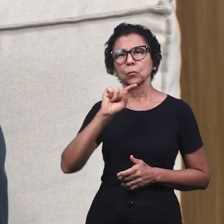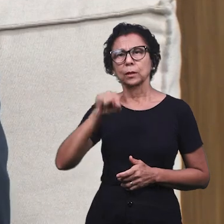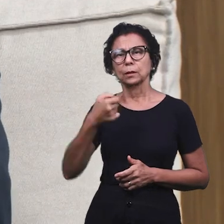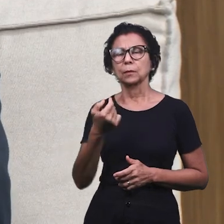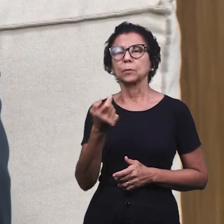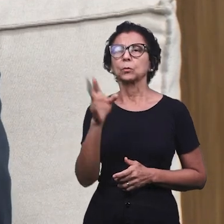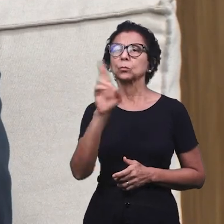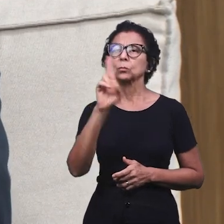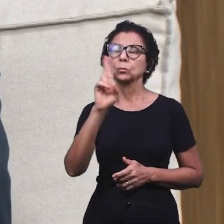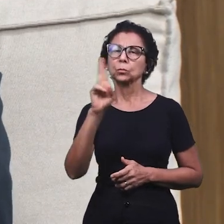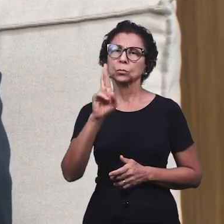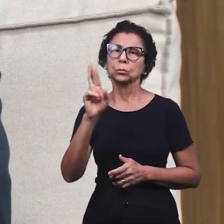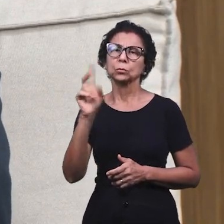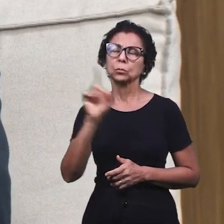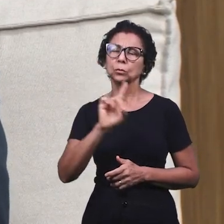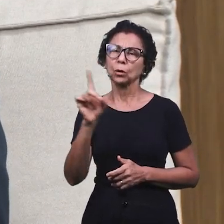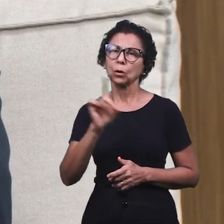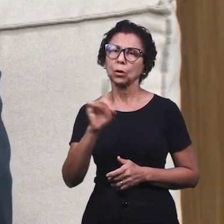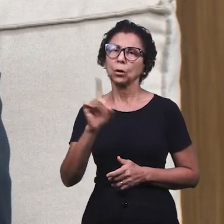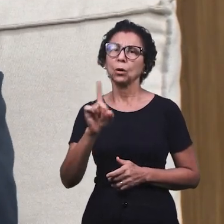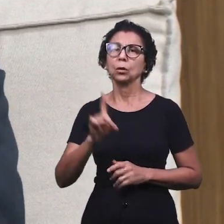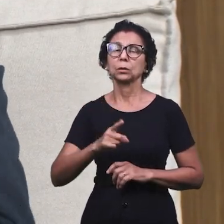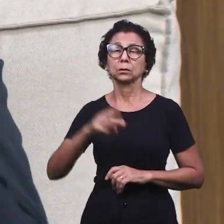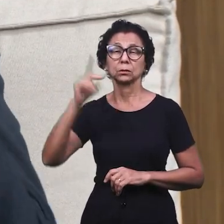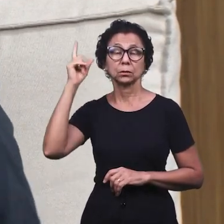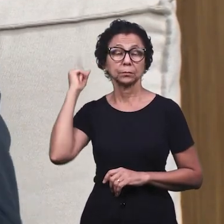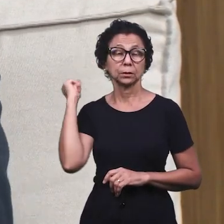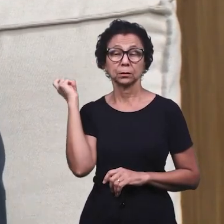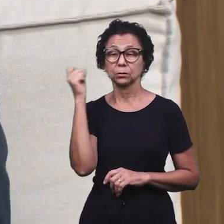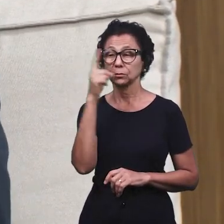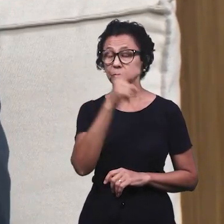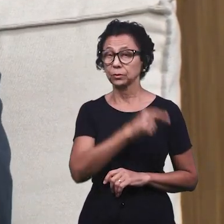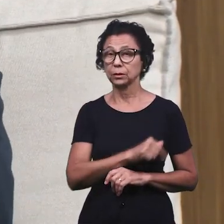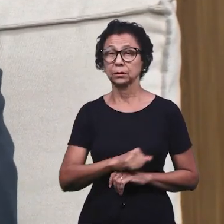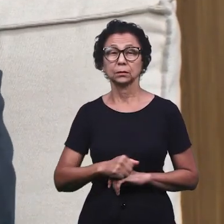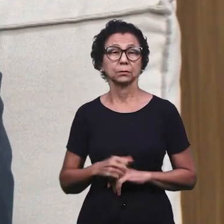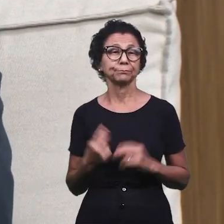de 150 mil dólares, era muito complexo, muito difícil, demorava.